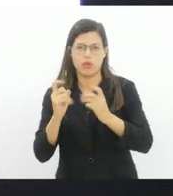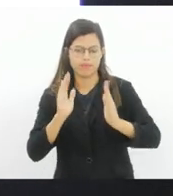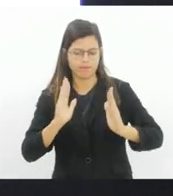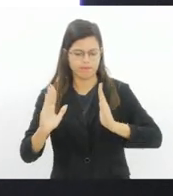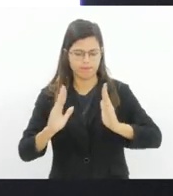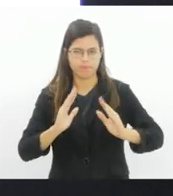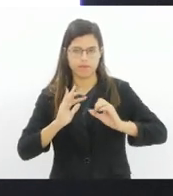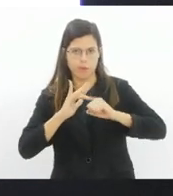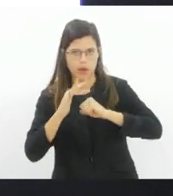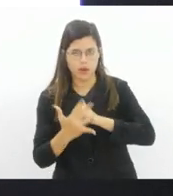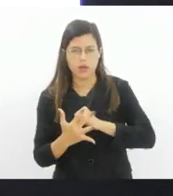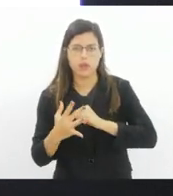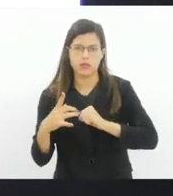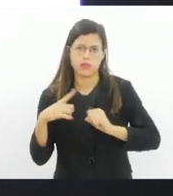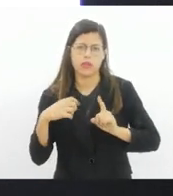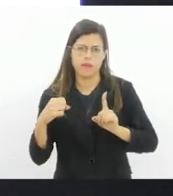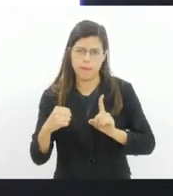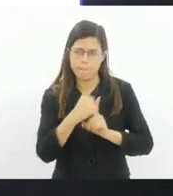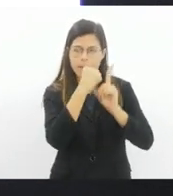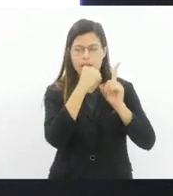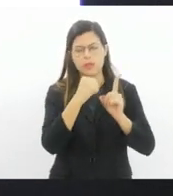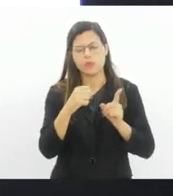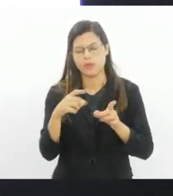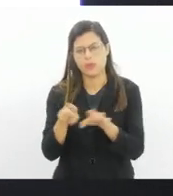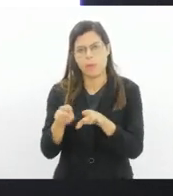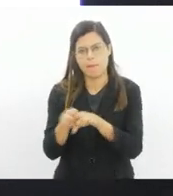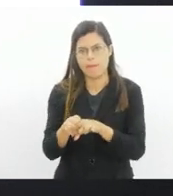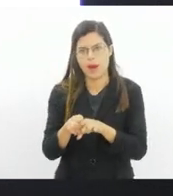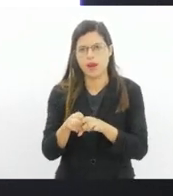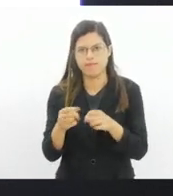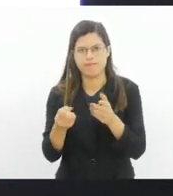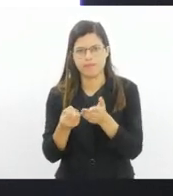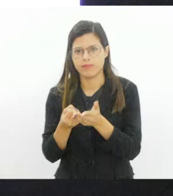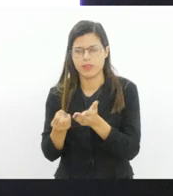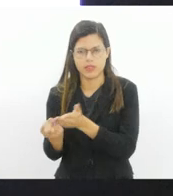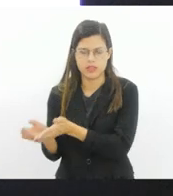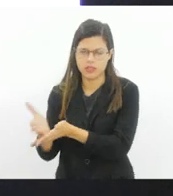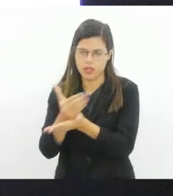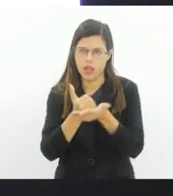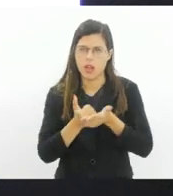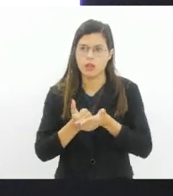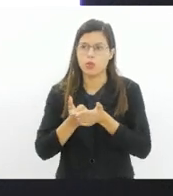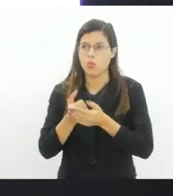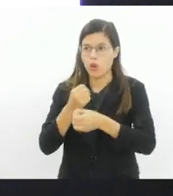ter produzido impactos também nesses números. E aí, o ano passado, foram